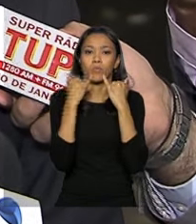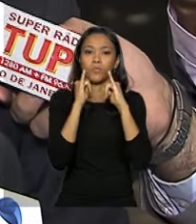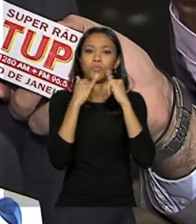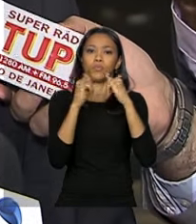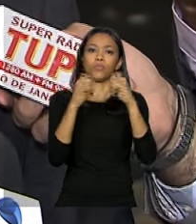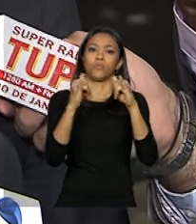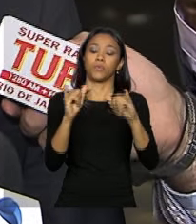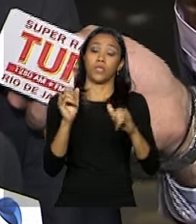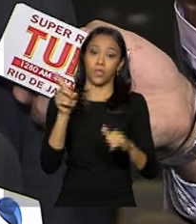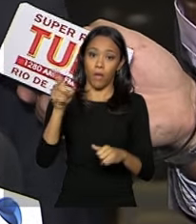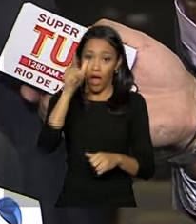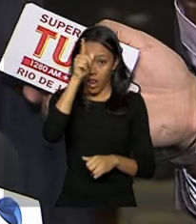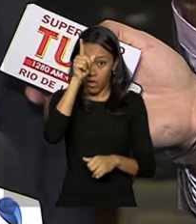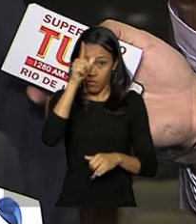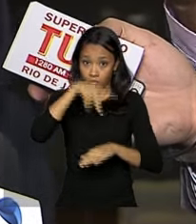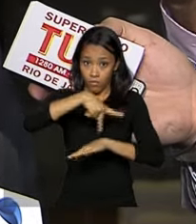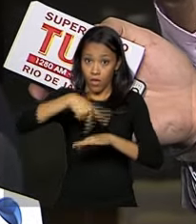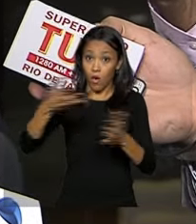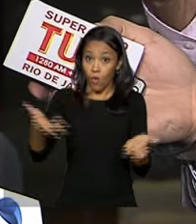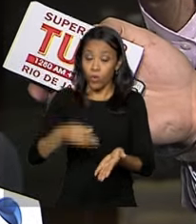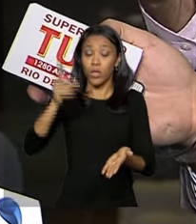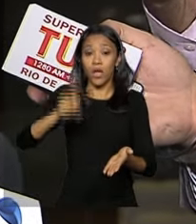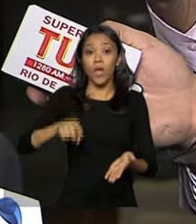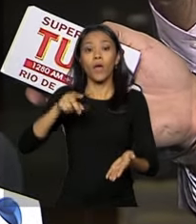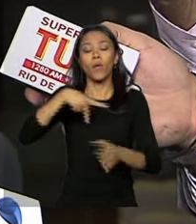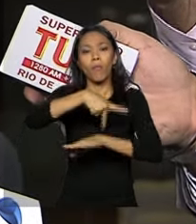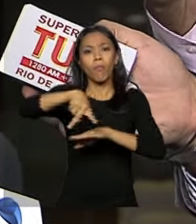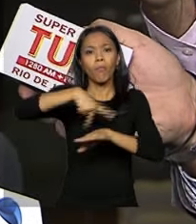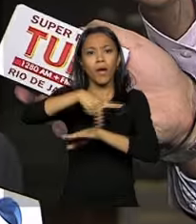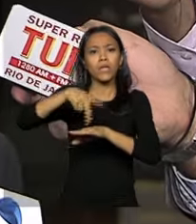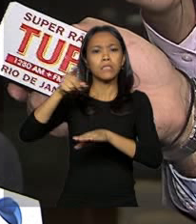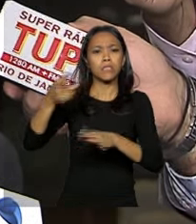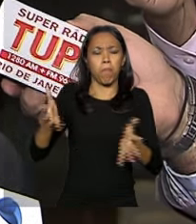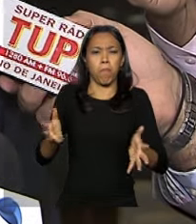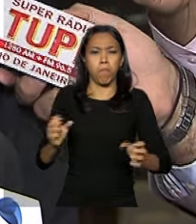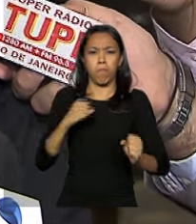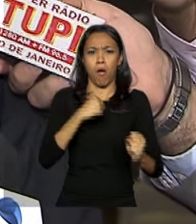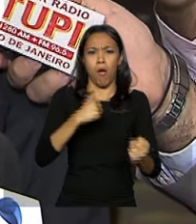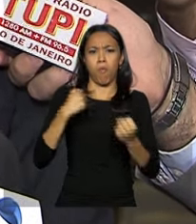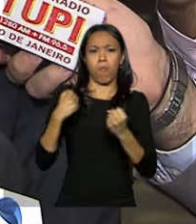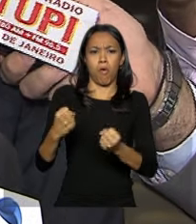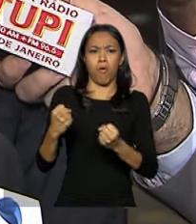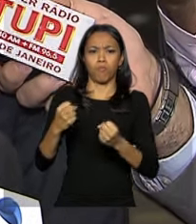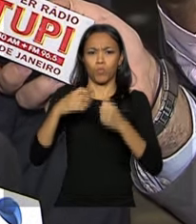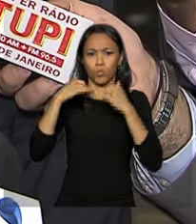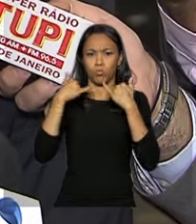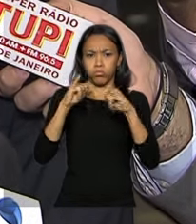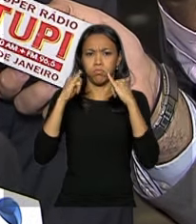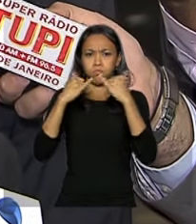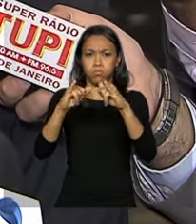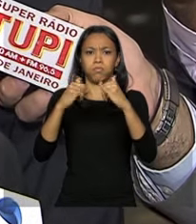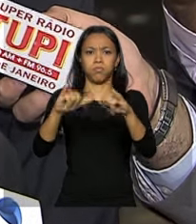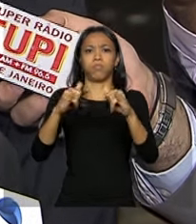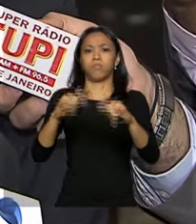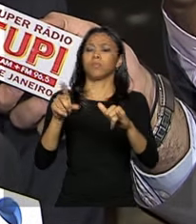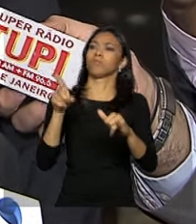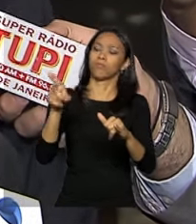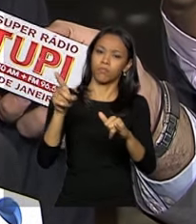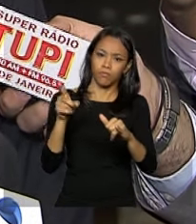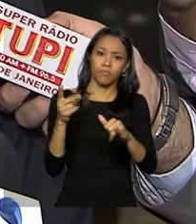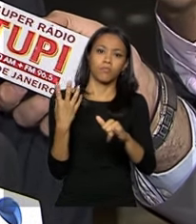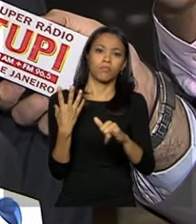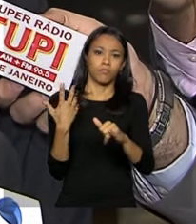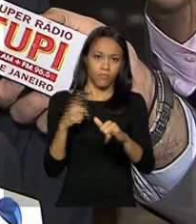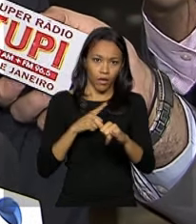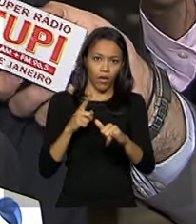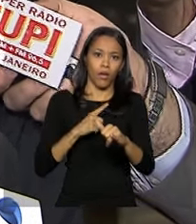hoje um dos países que se distingue como um país de matriz energética, de matriz onde há uma predominância